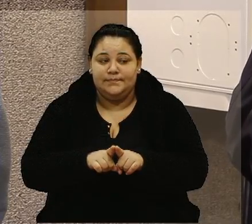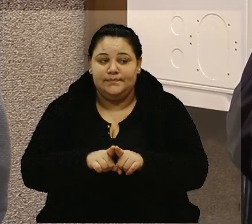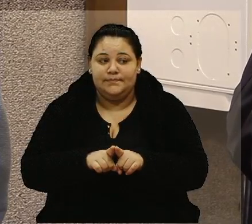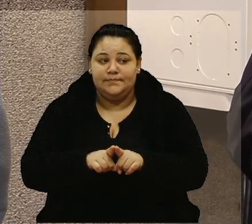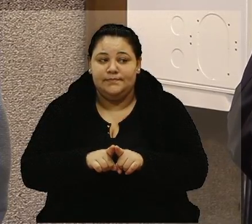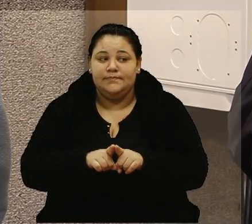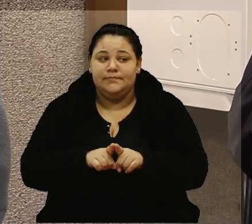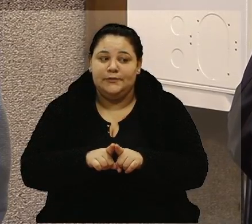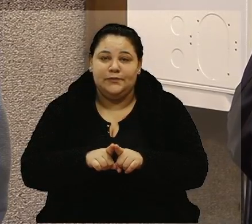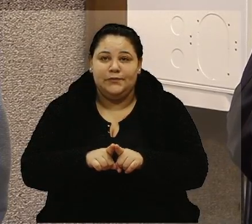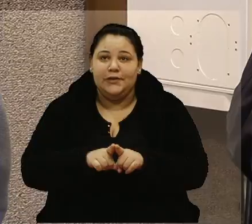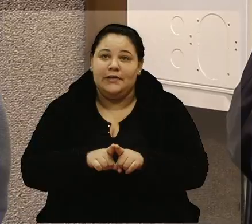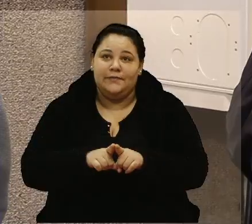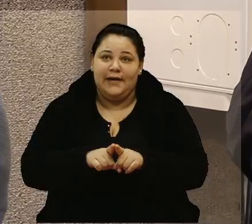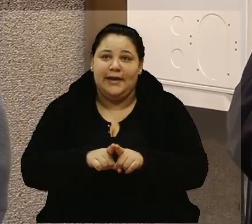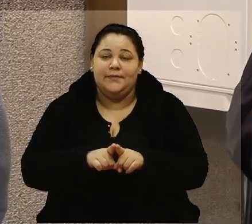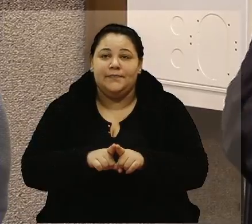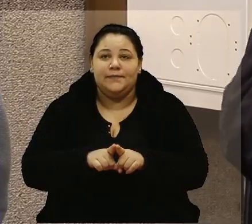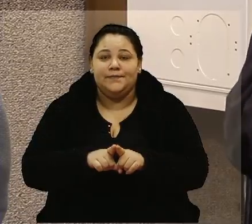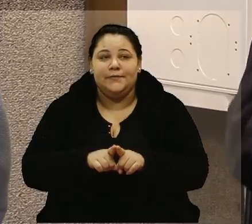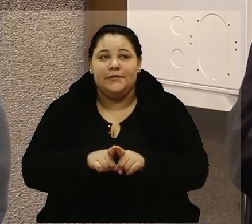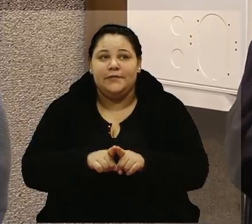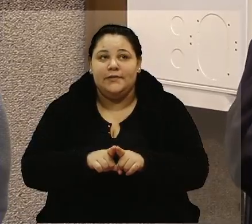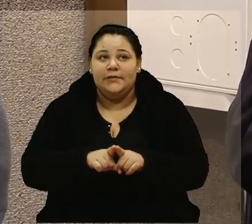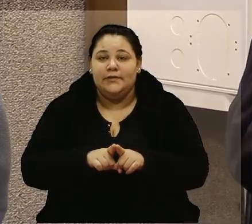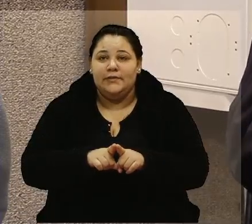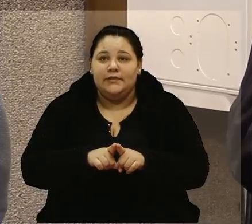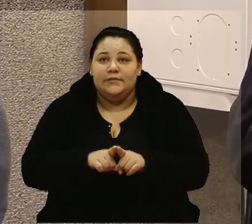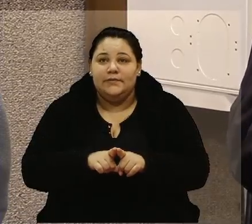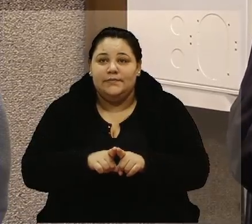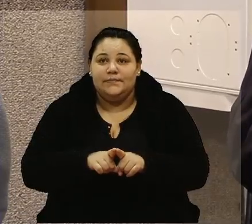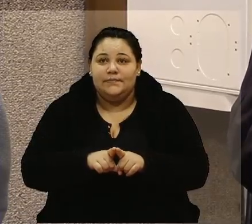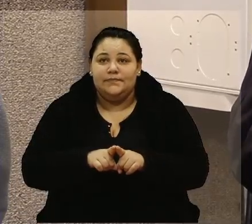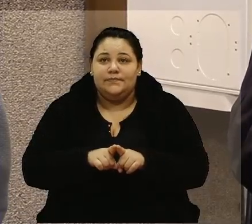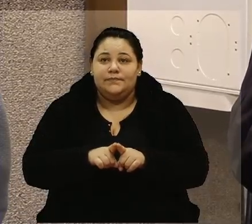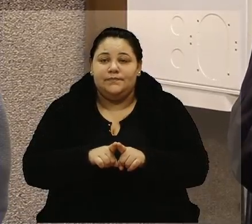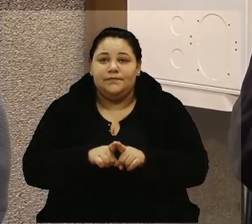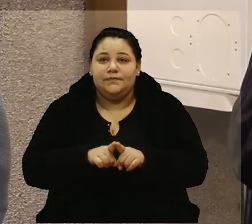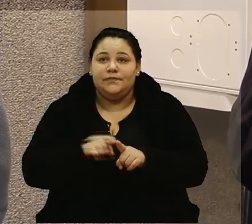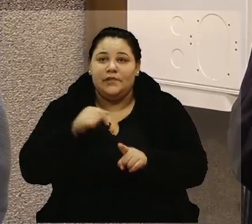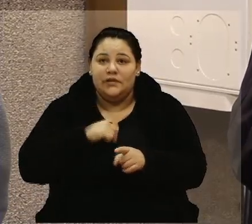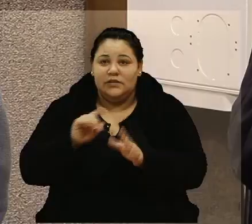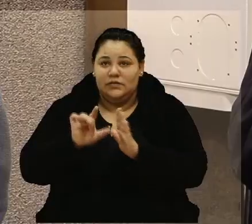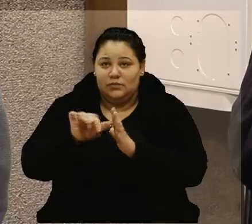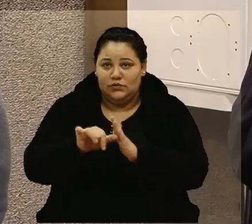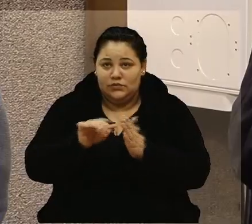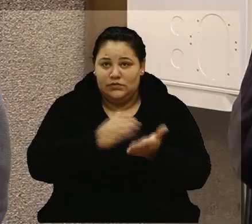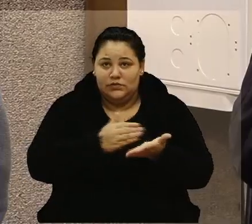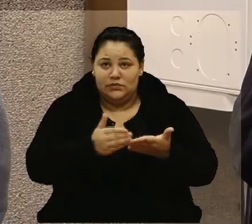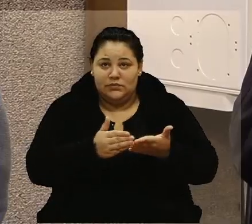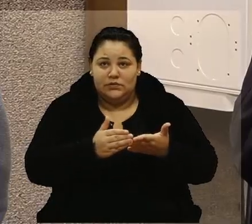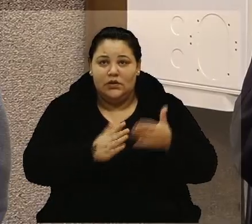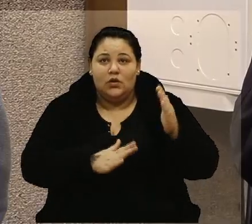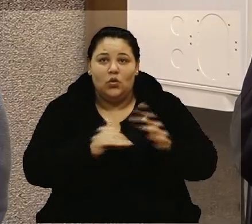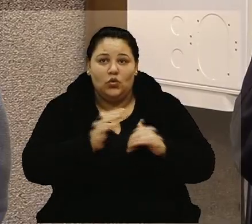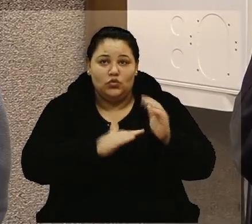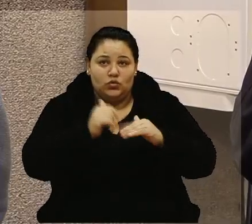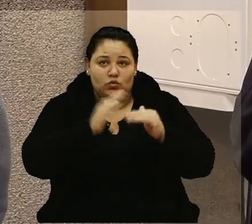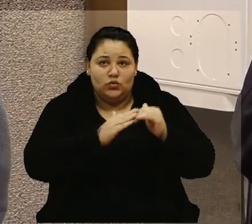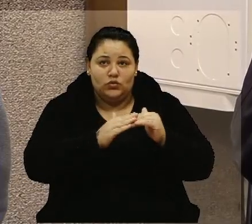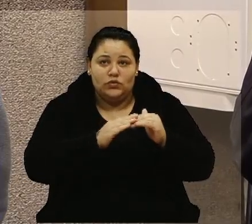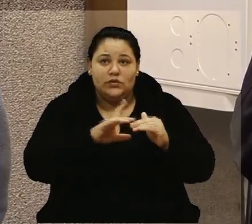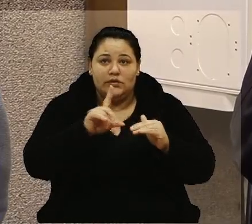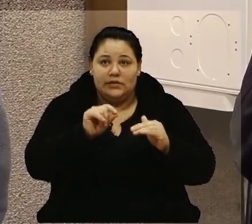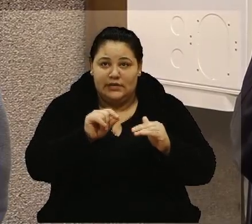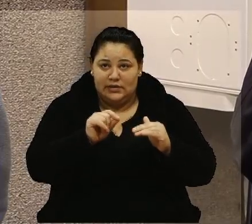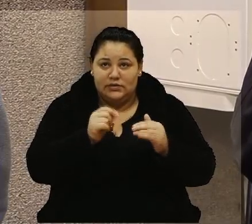conseguimos implementar, então, lá a tarifa de esgoto. Tá? E, a partir daí, foram construídas 10 grandes estações